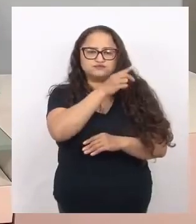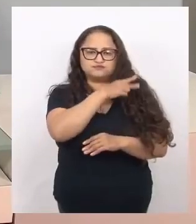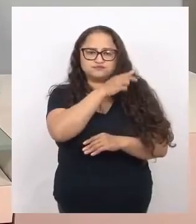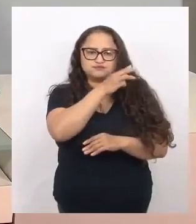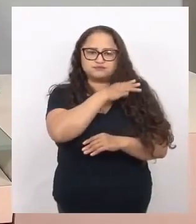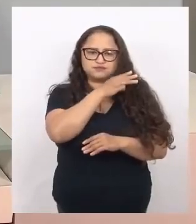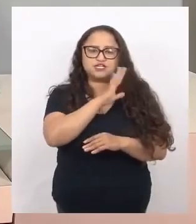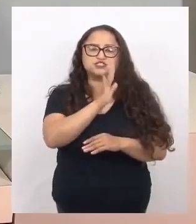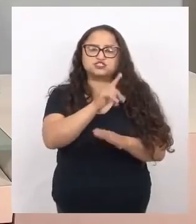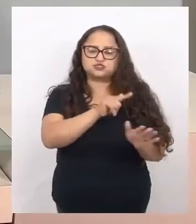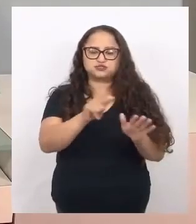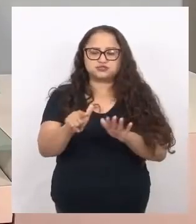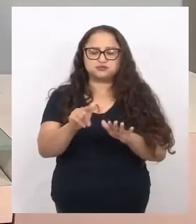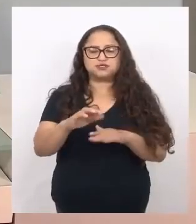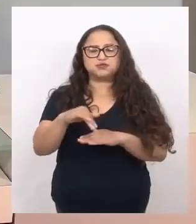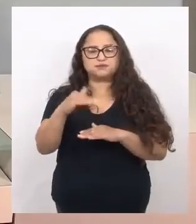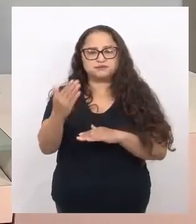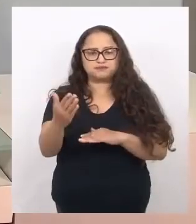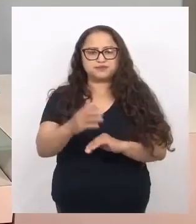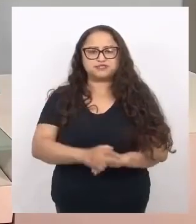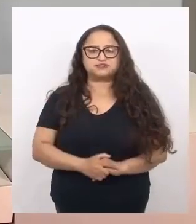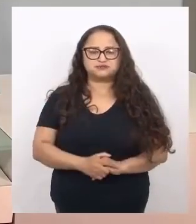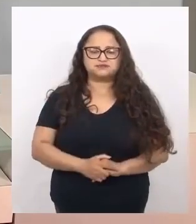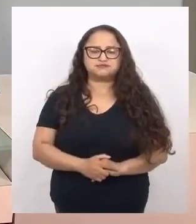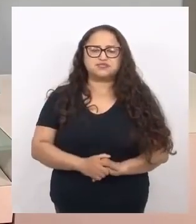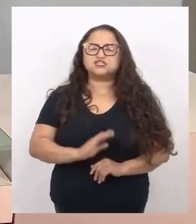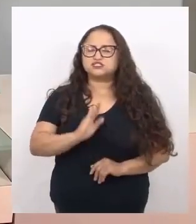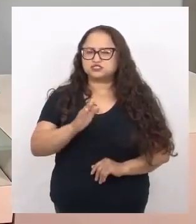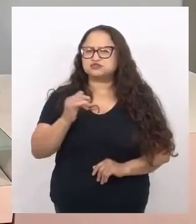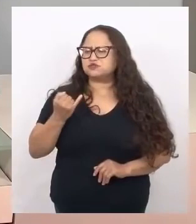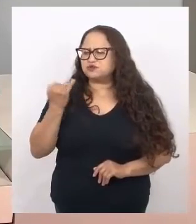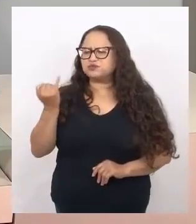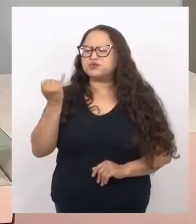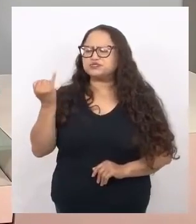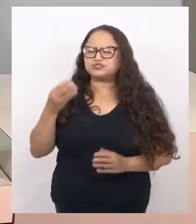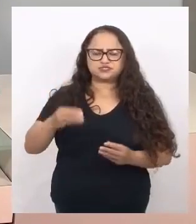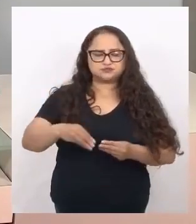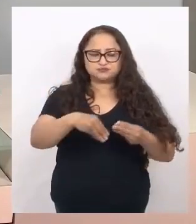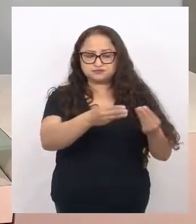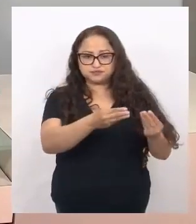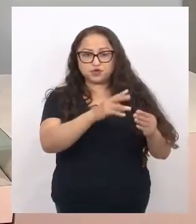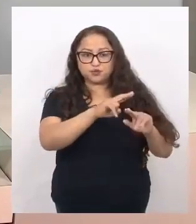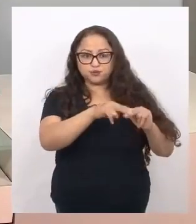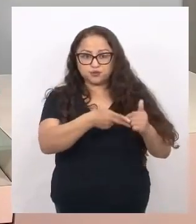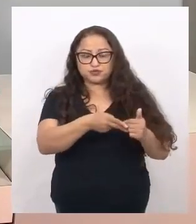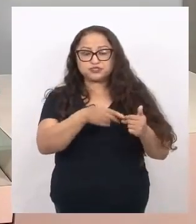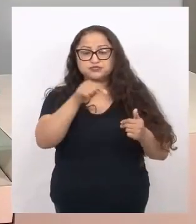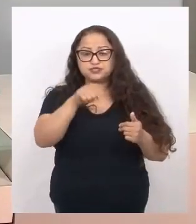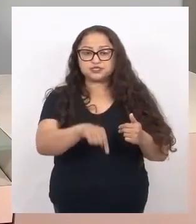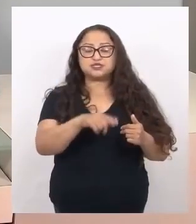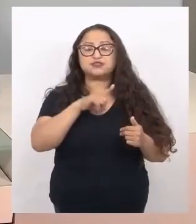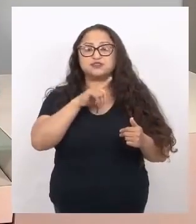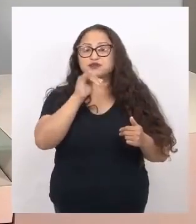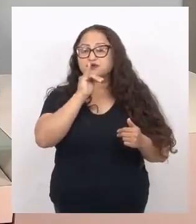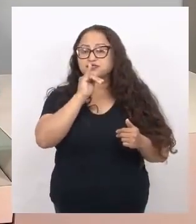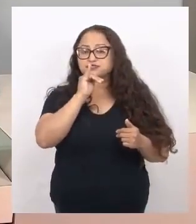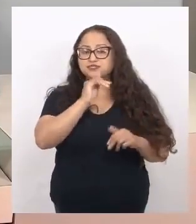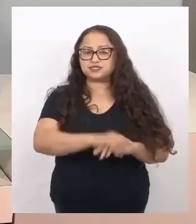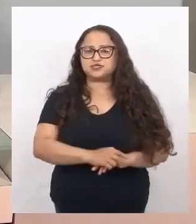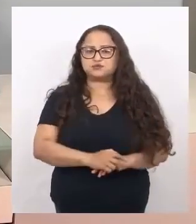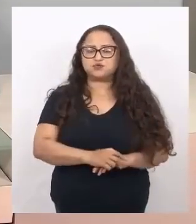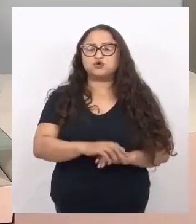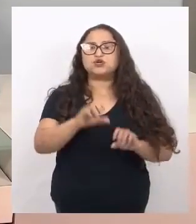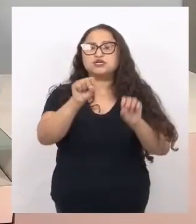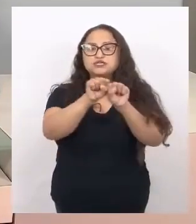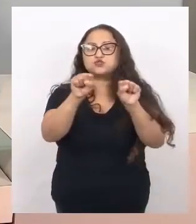na semana passada, mas que vai ser importante para atribuição, por isso que aqui a gente traz esses exemplos e o próprio